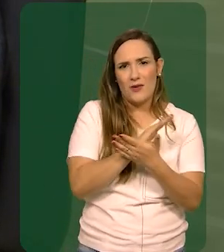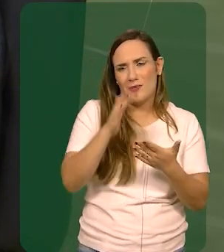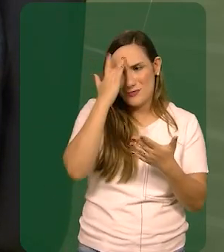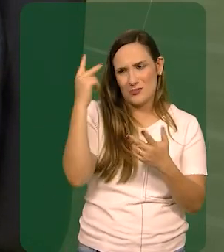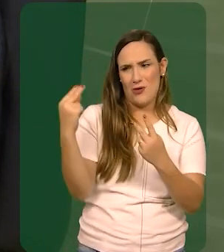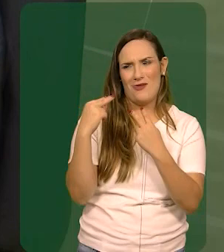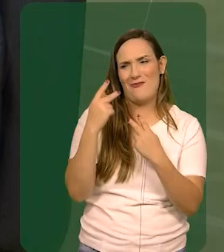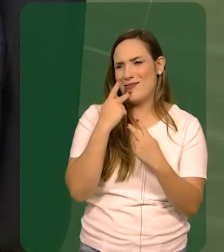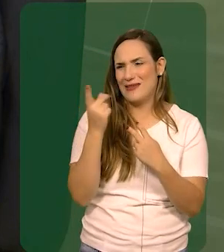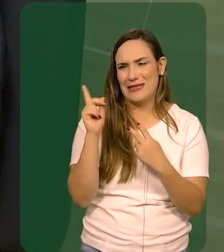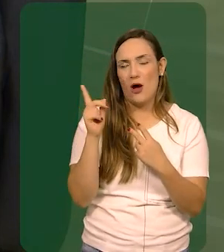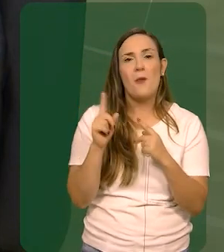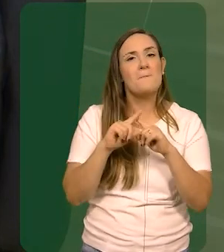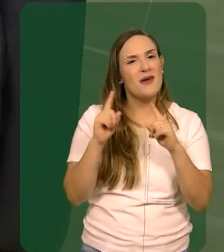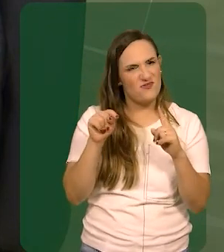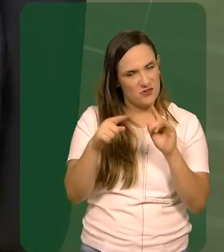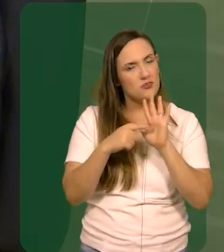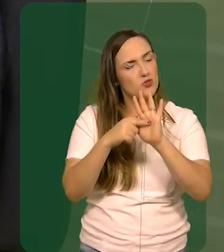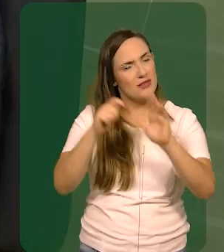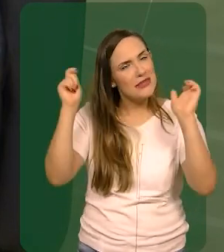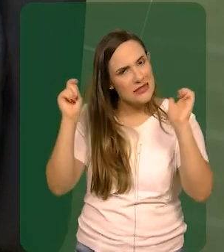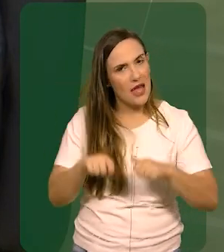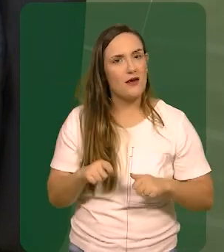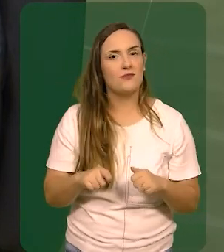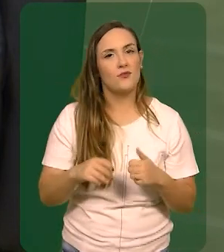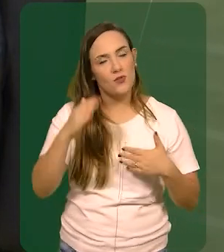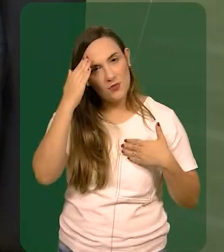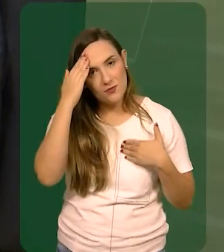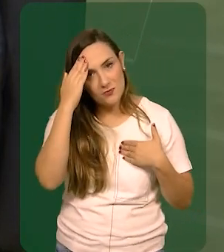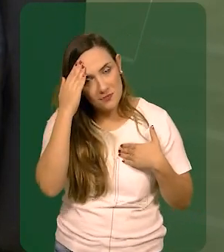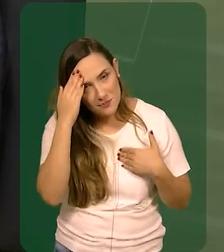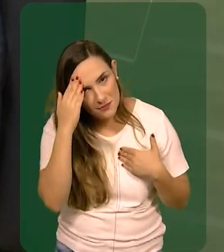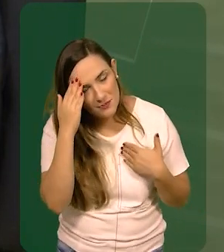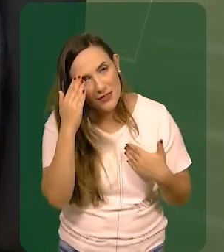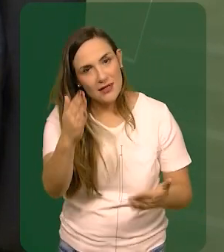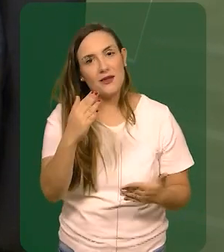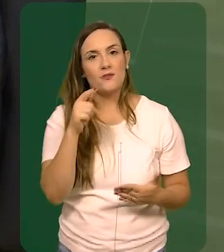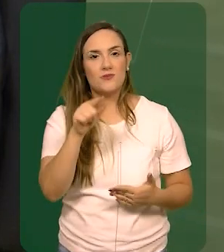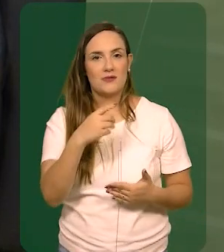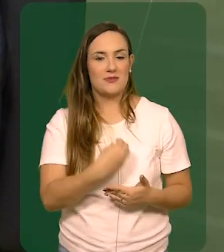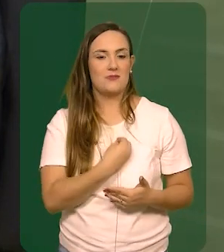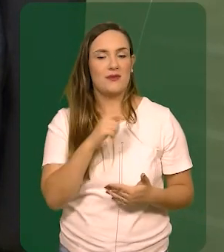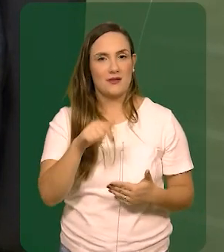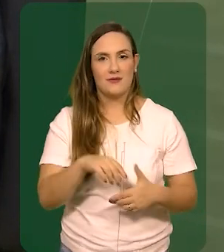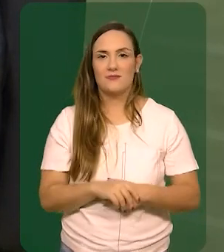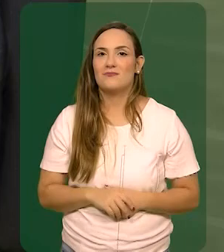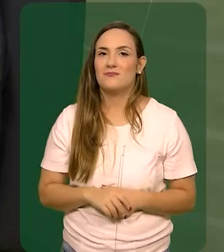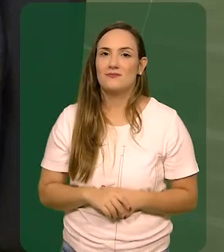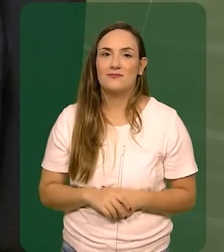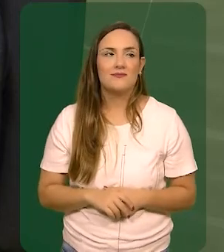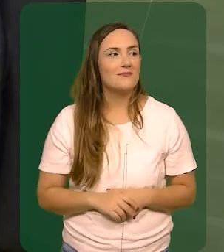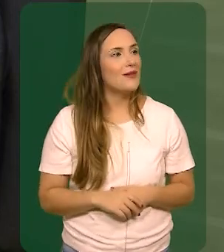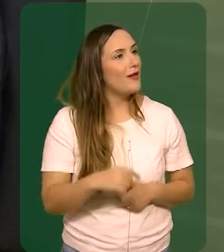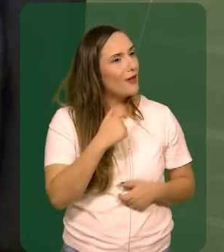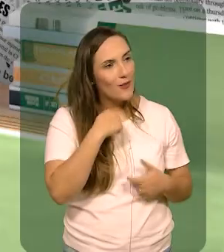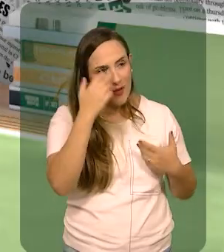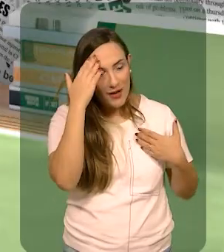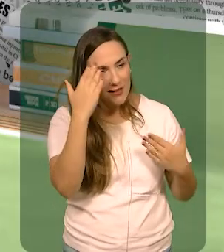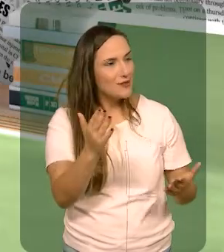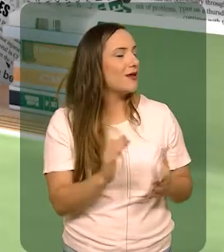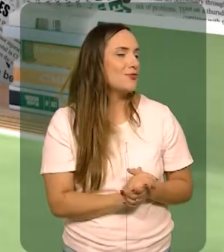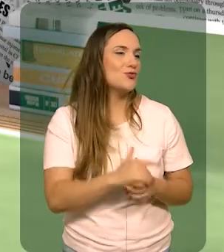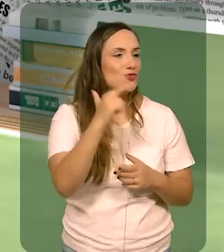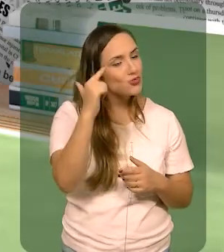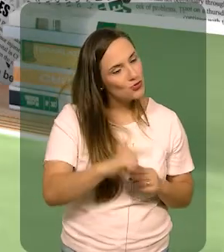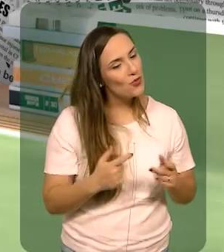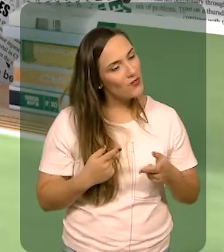né, algumas pessoas falem que não. Maico, muito obrigada por estar conosco aqui nesta edição do programa.